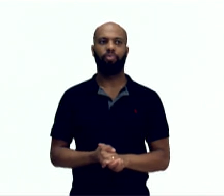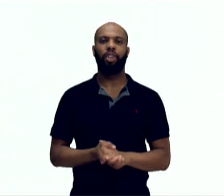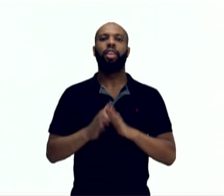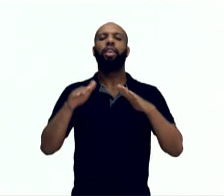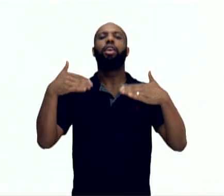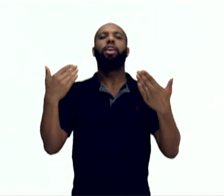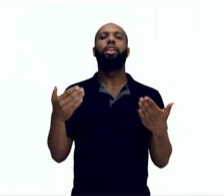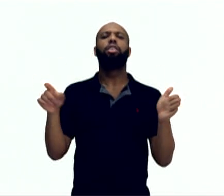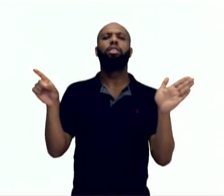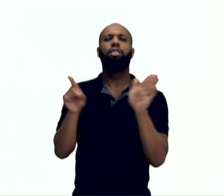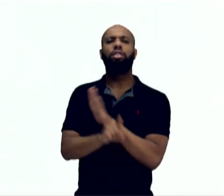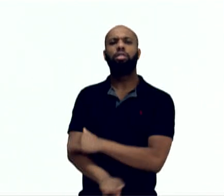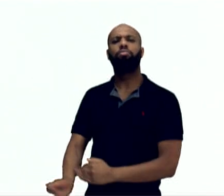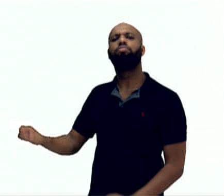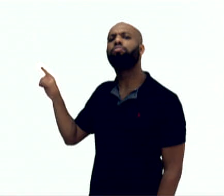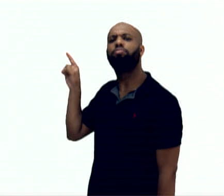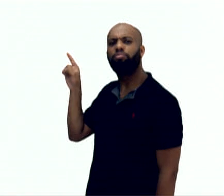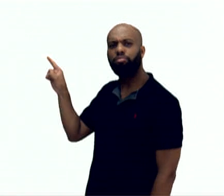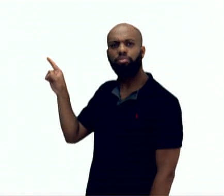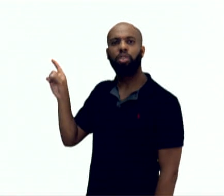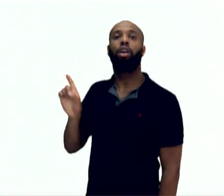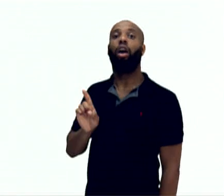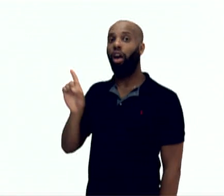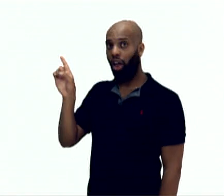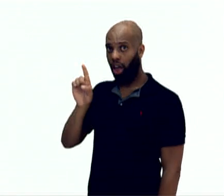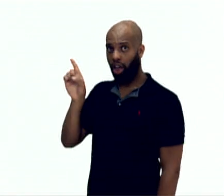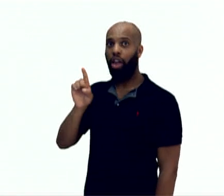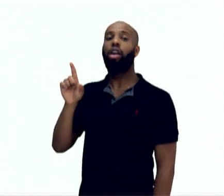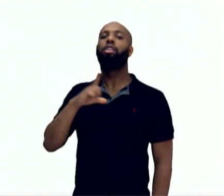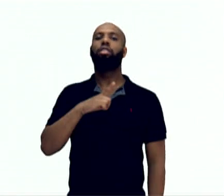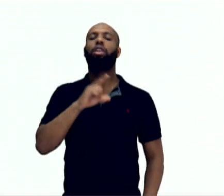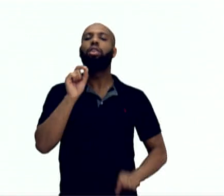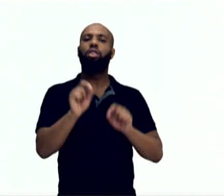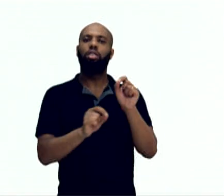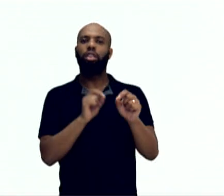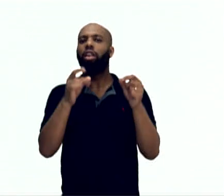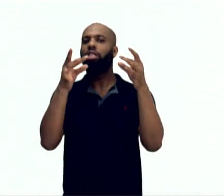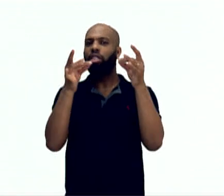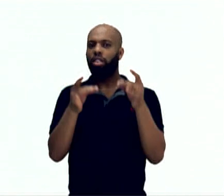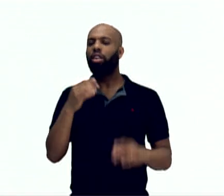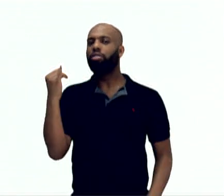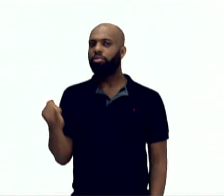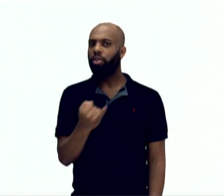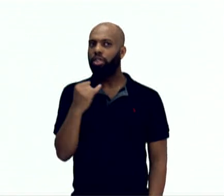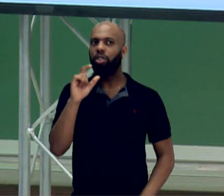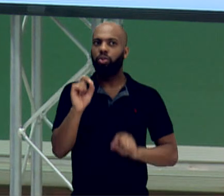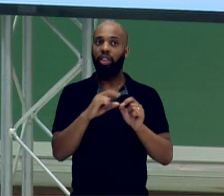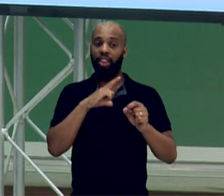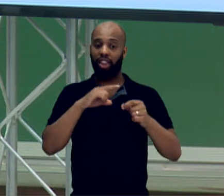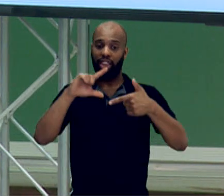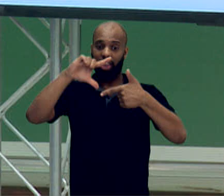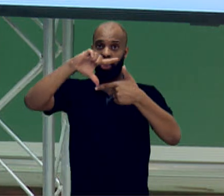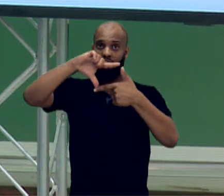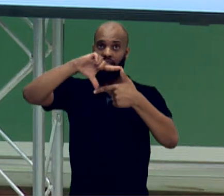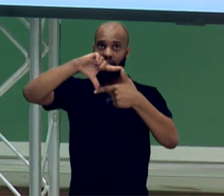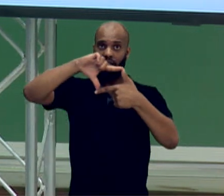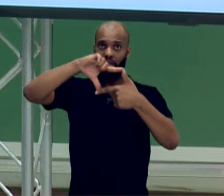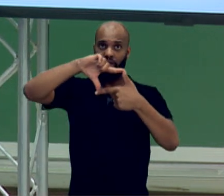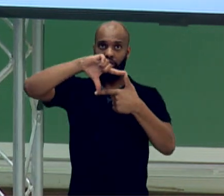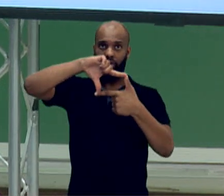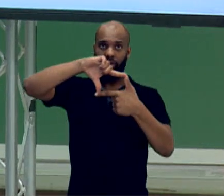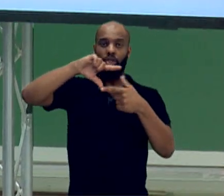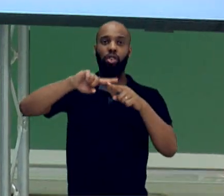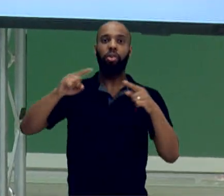E esse exercício aqui? Olha, esse exercício ele tem um detalhe. Ele ainda tem um retângulo, só que agora o que aconteceu?